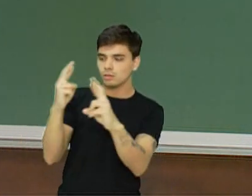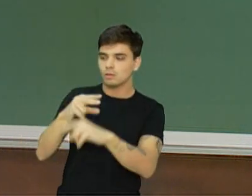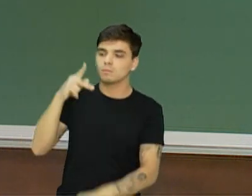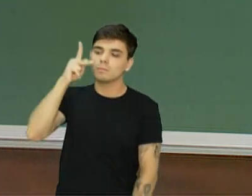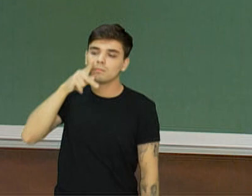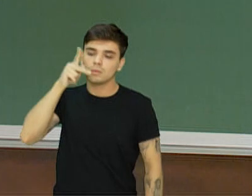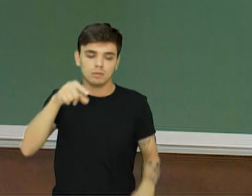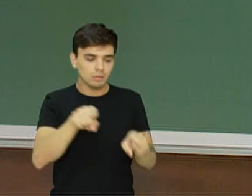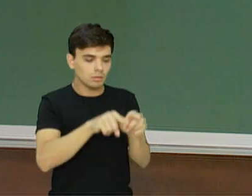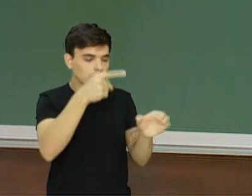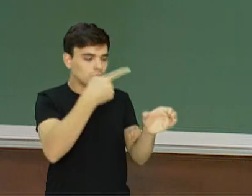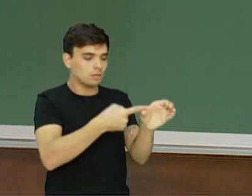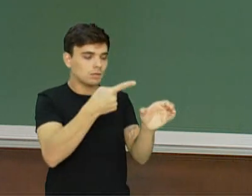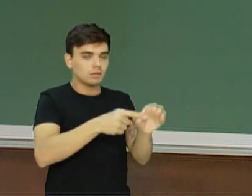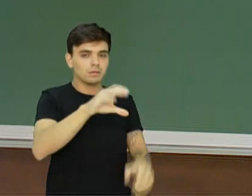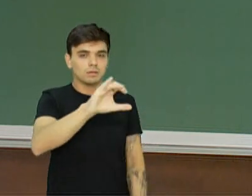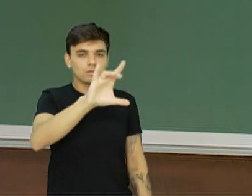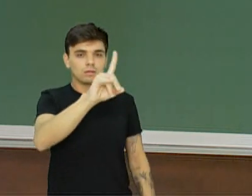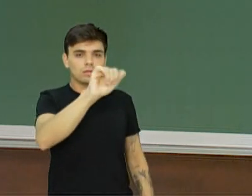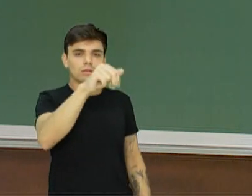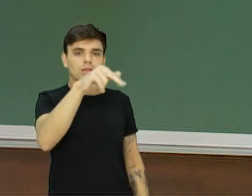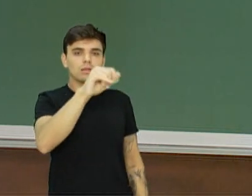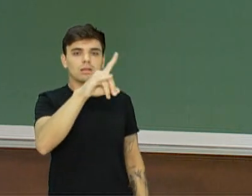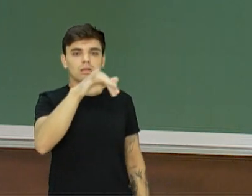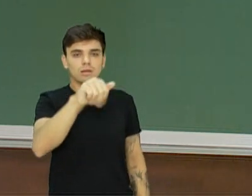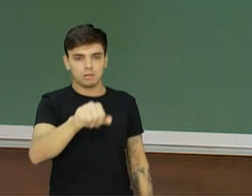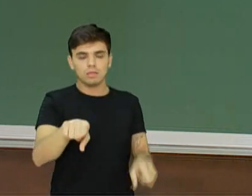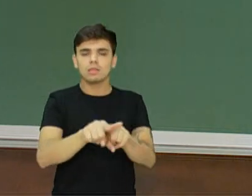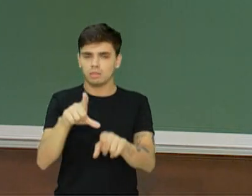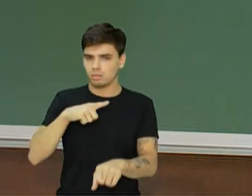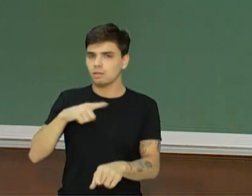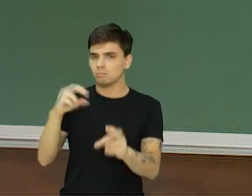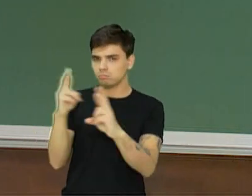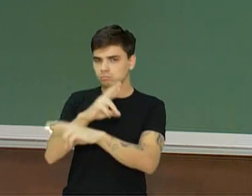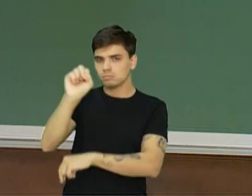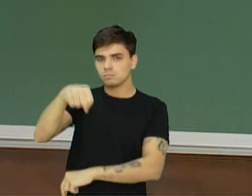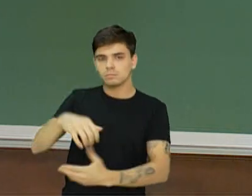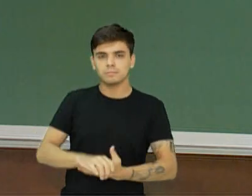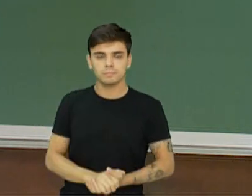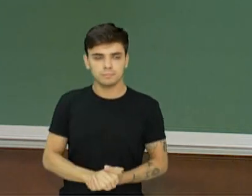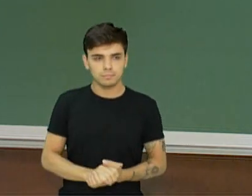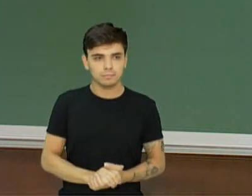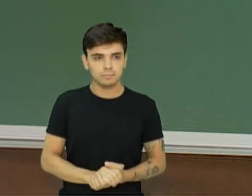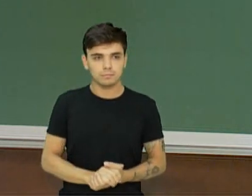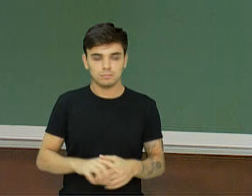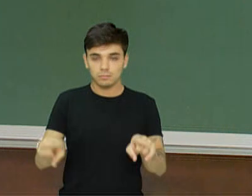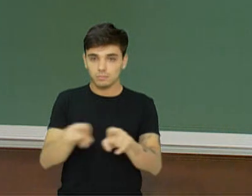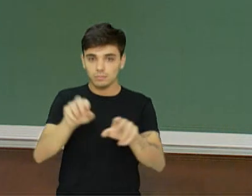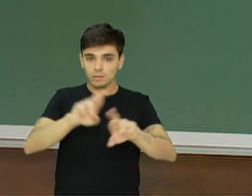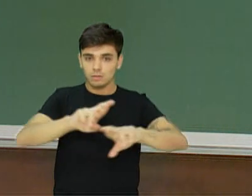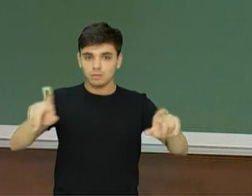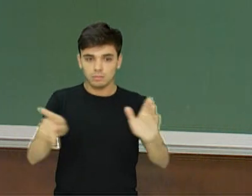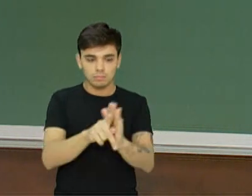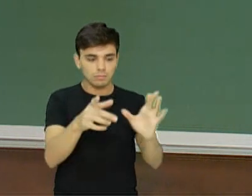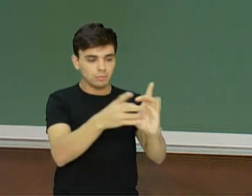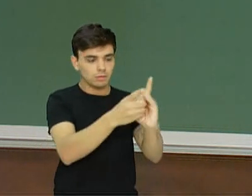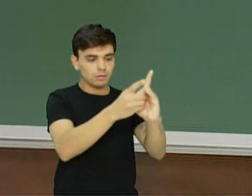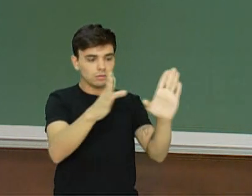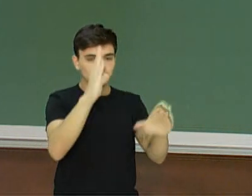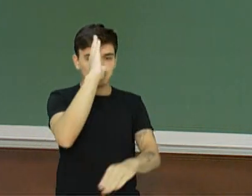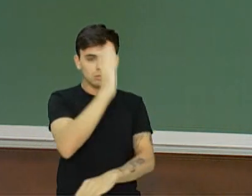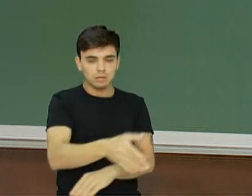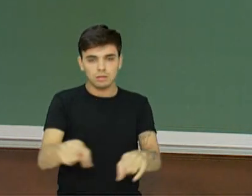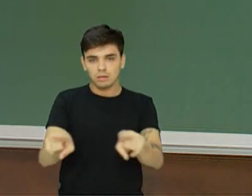e cidadania. Existe relação? Com certeza, vamos entender por quê. Diferenciar democracia direta